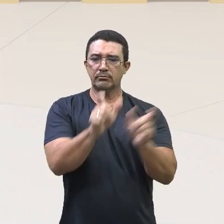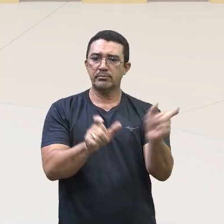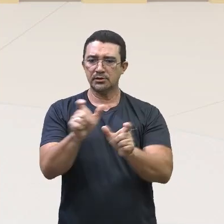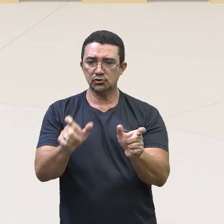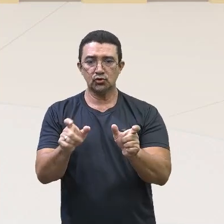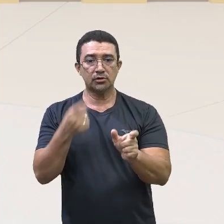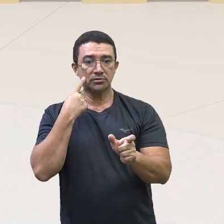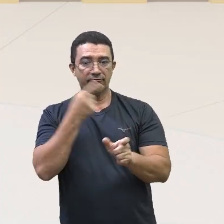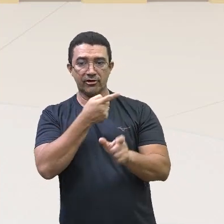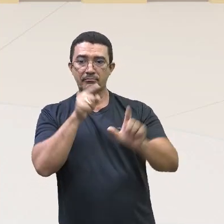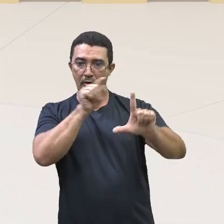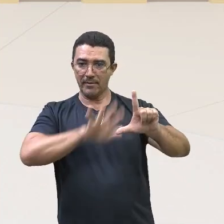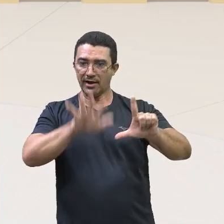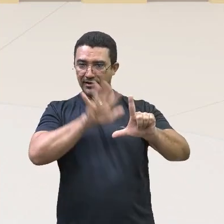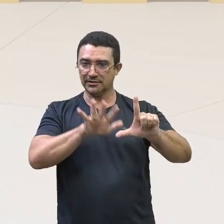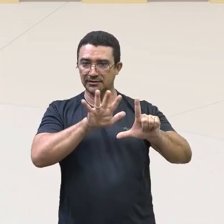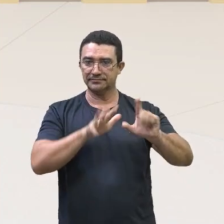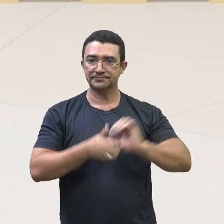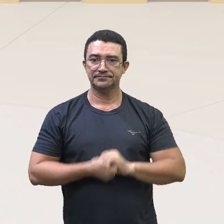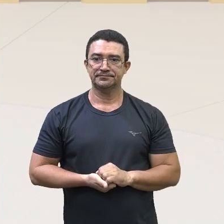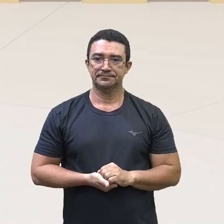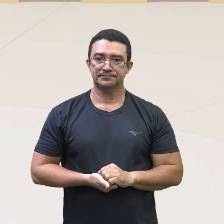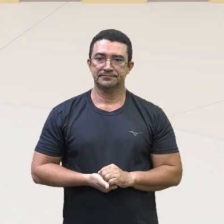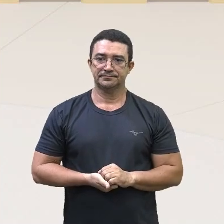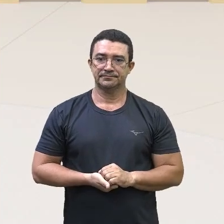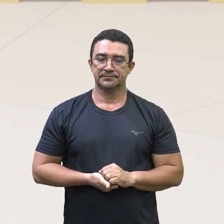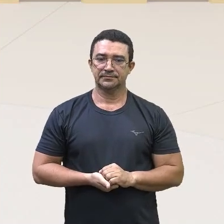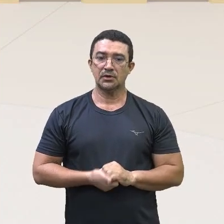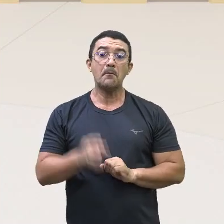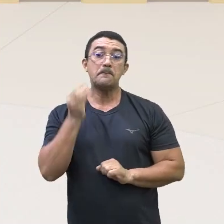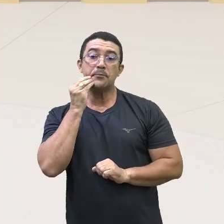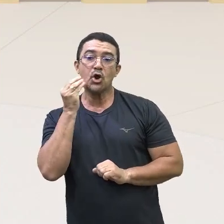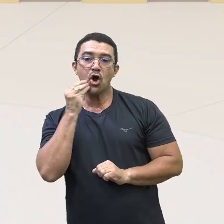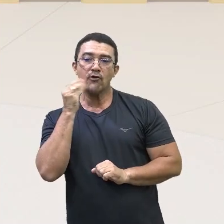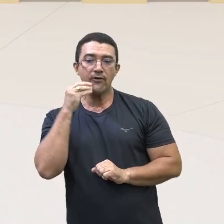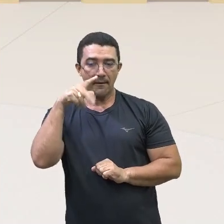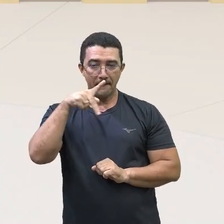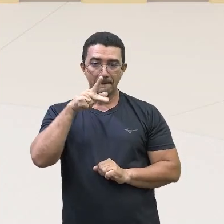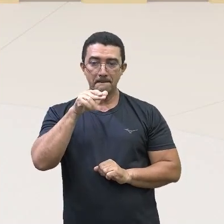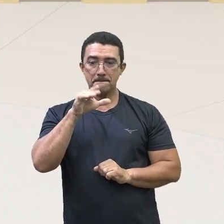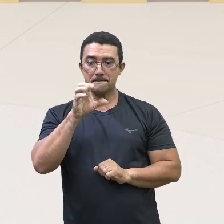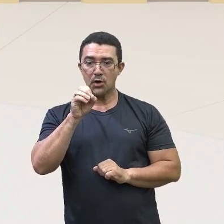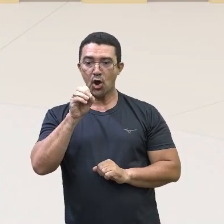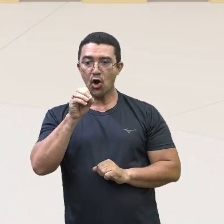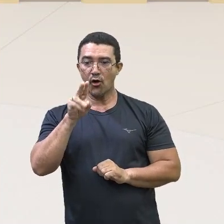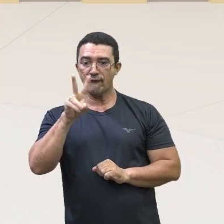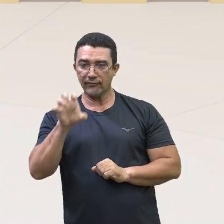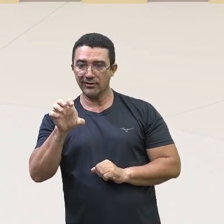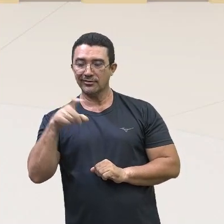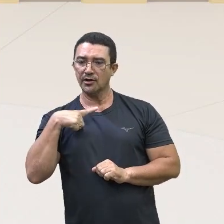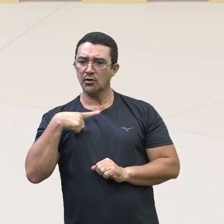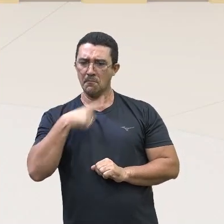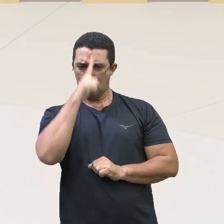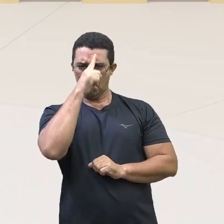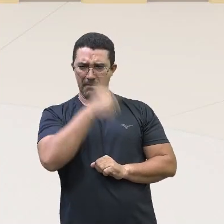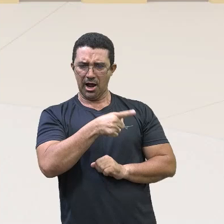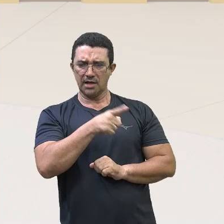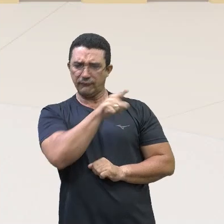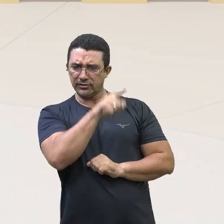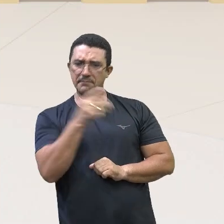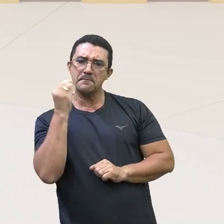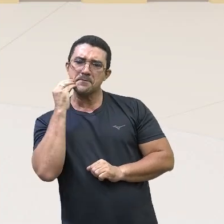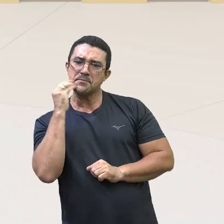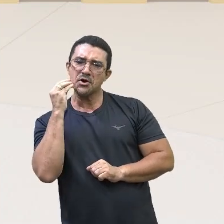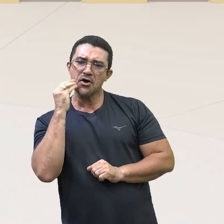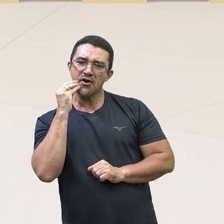se deparando com essa propaganda. Isso, quando ele fala prova e aprova, ele utiliza bastante a questão do verbo no modo imperativo. Exatamente, dá uma ordem, né? Verbo imperativo